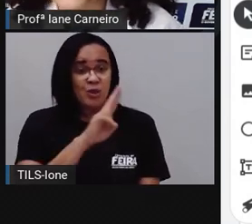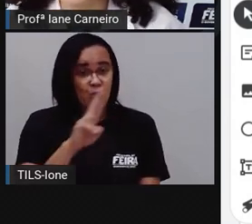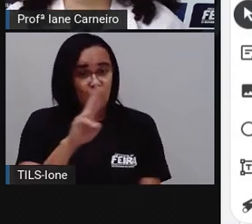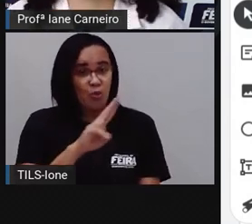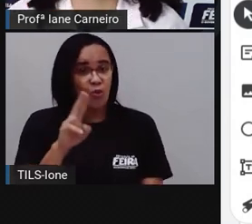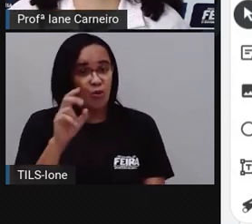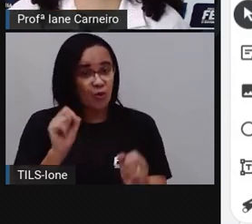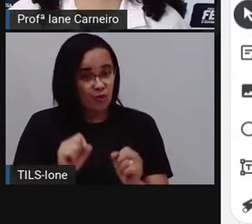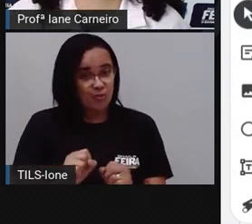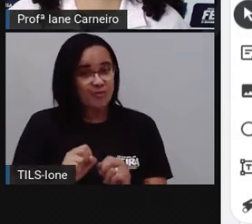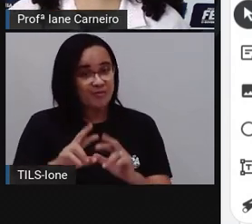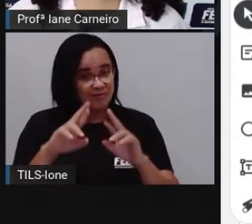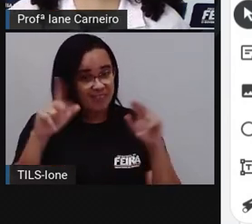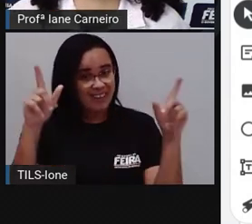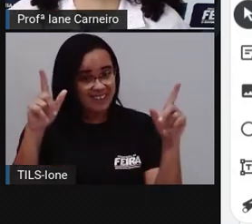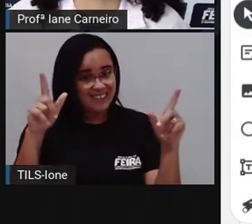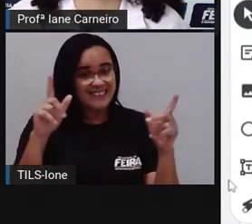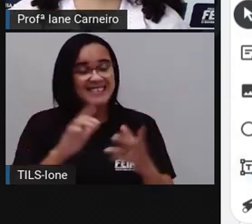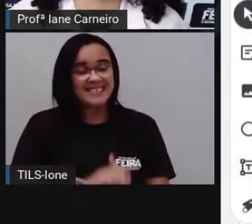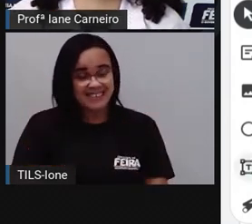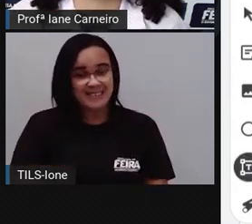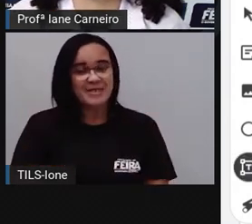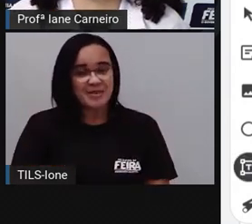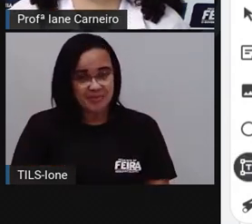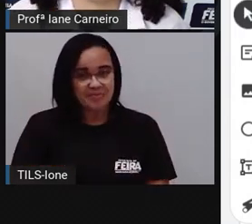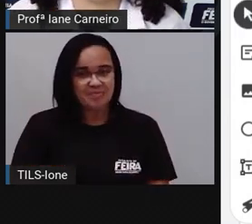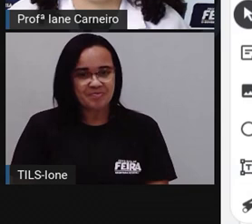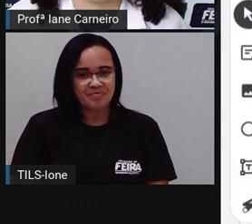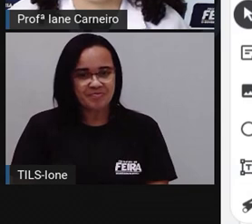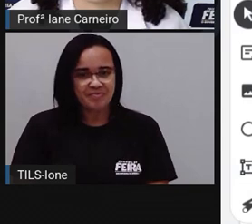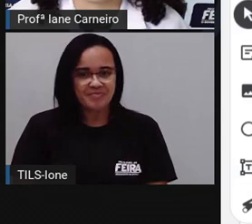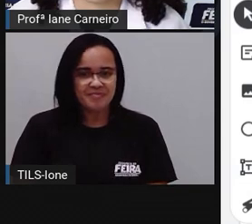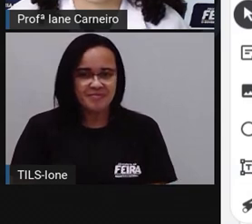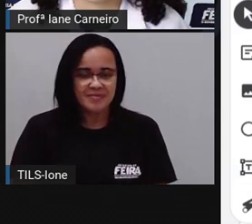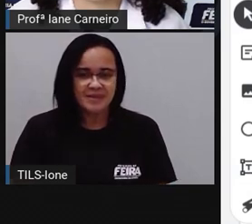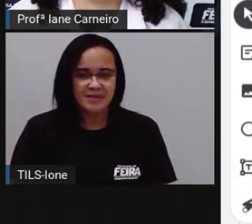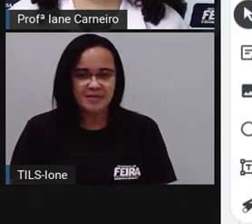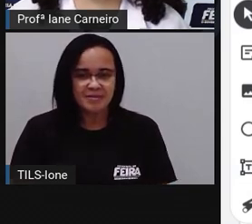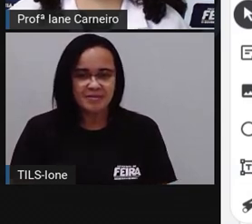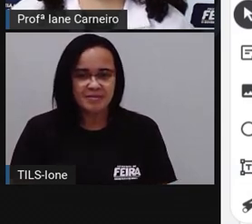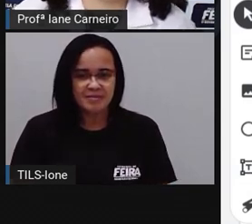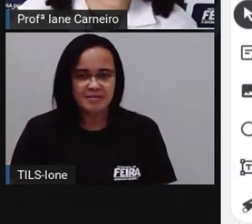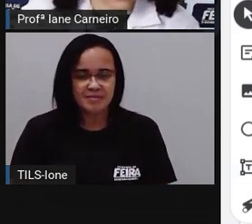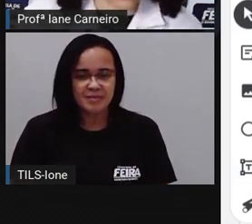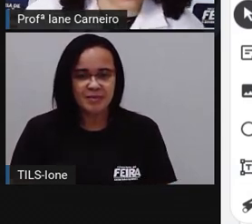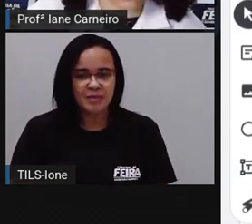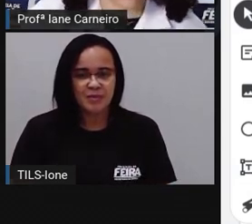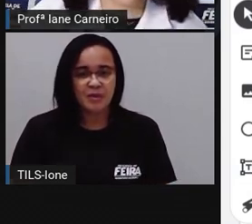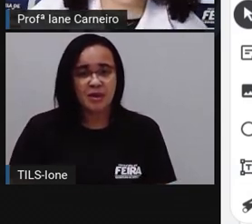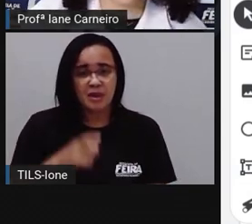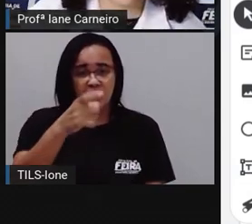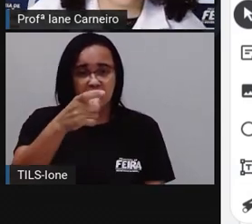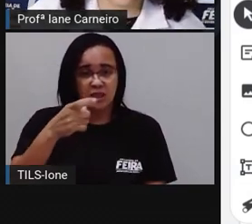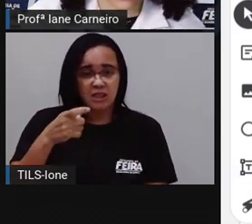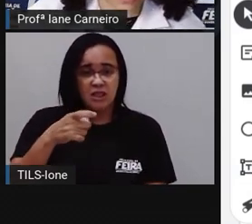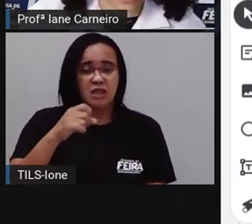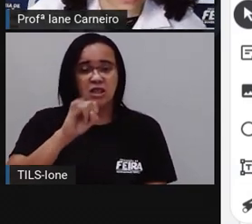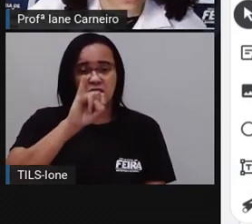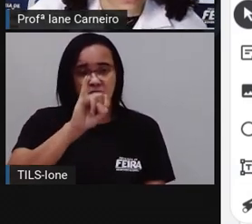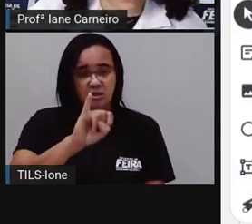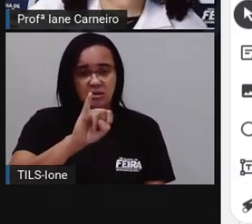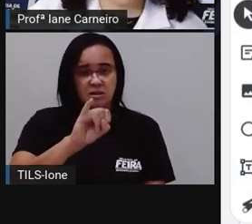o chimango. Vamos escrever chimango? Vou escrever aqui, ó, chimango. Chimango.